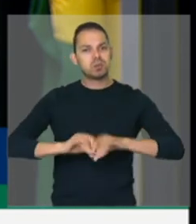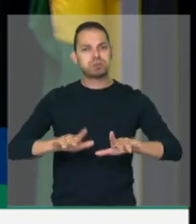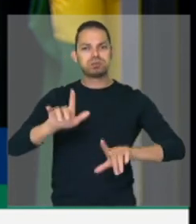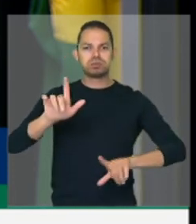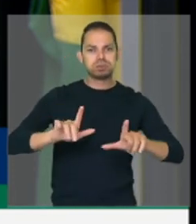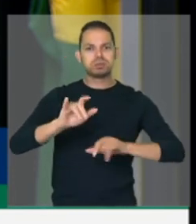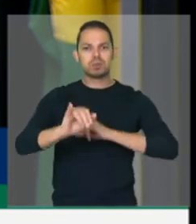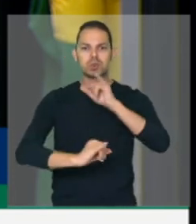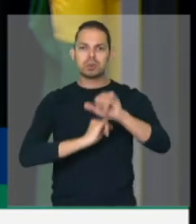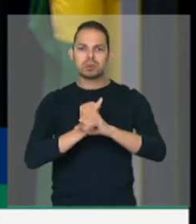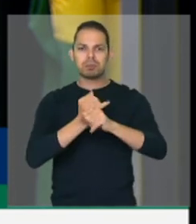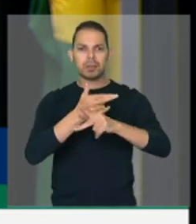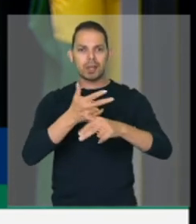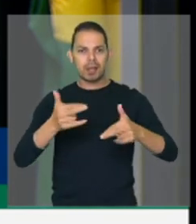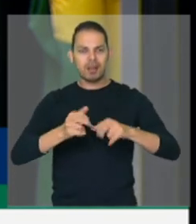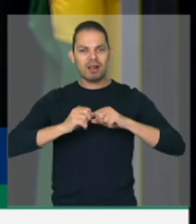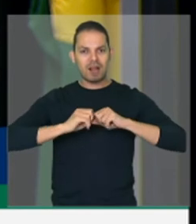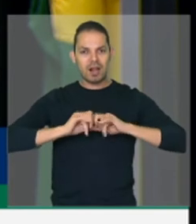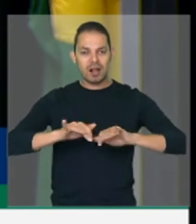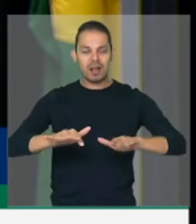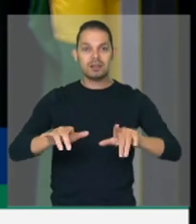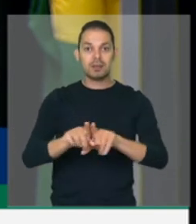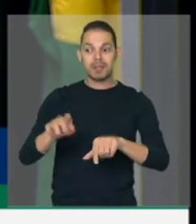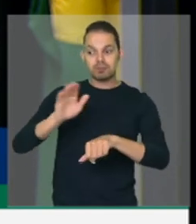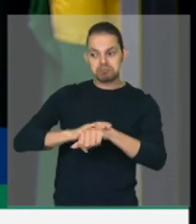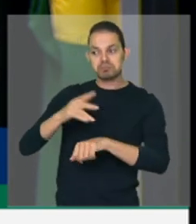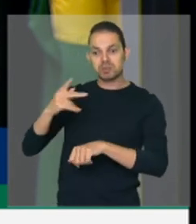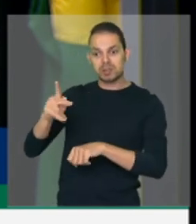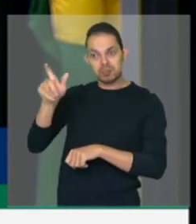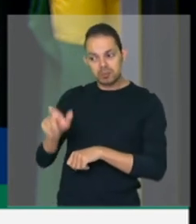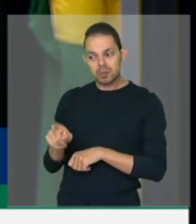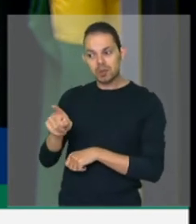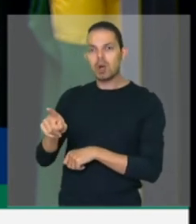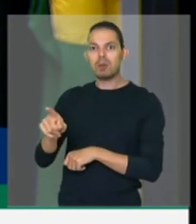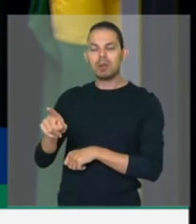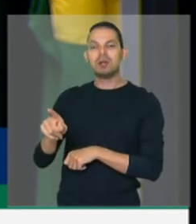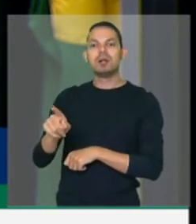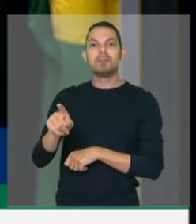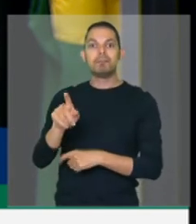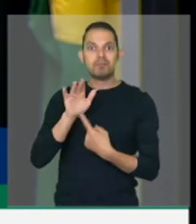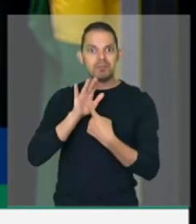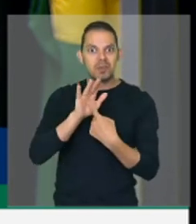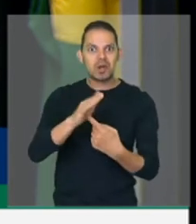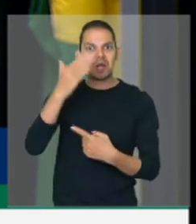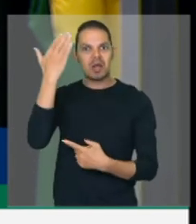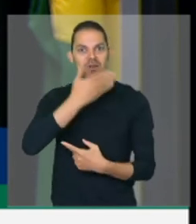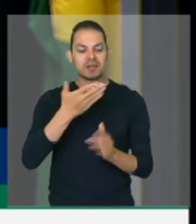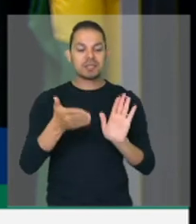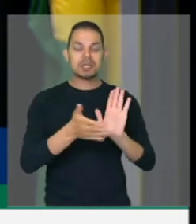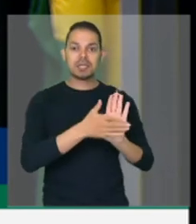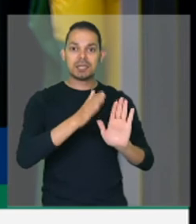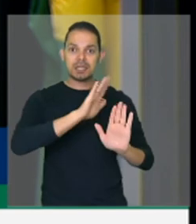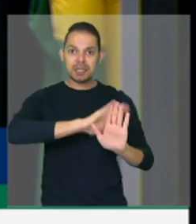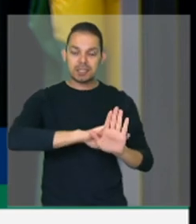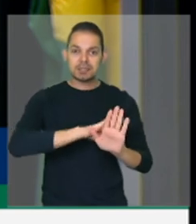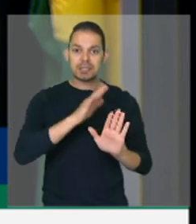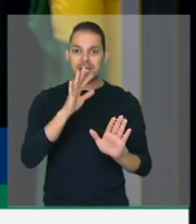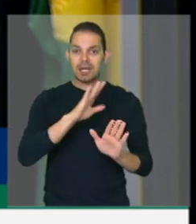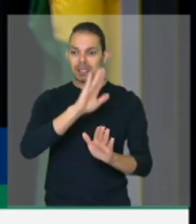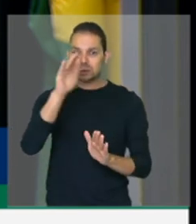do país e por ele próprio, mostram que as ameaças aos integrantes